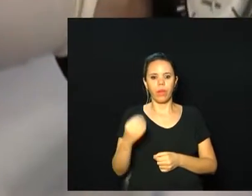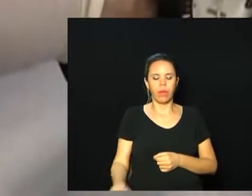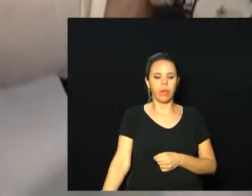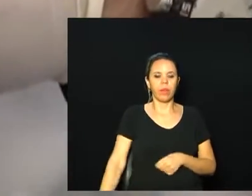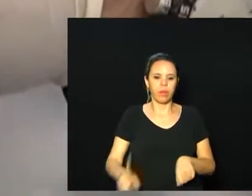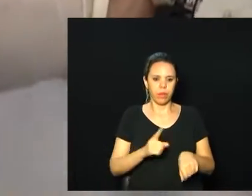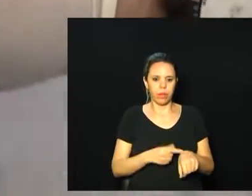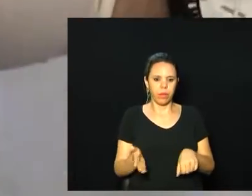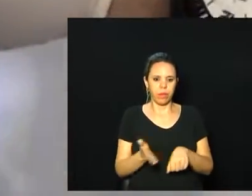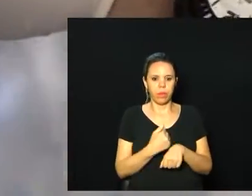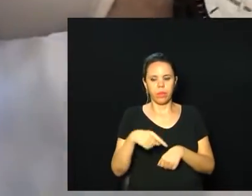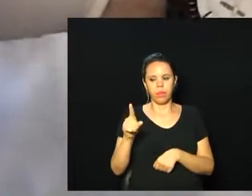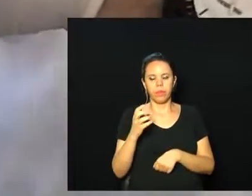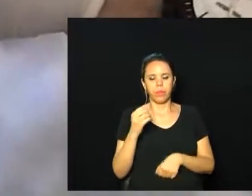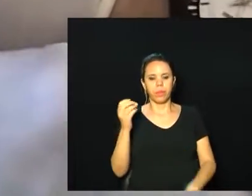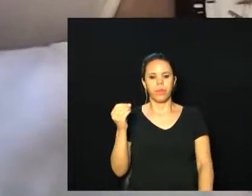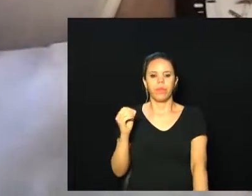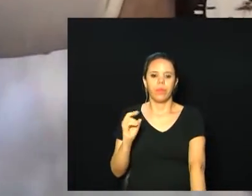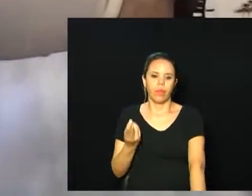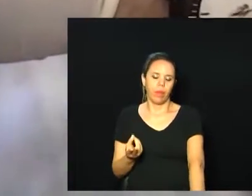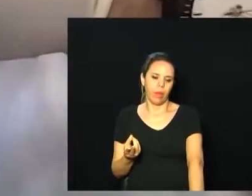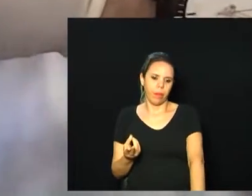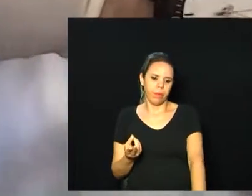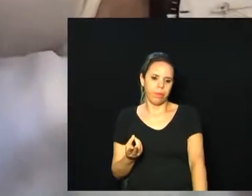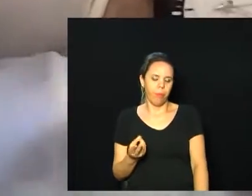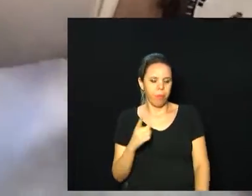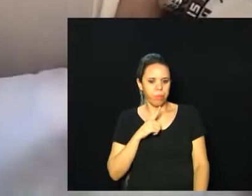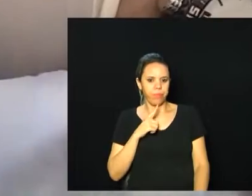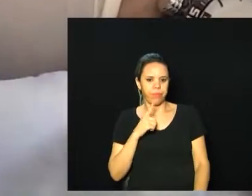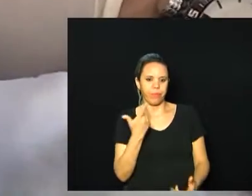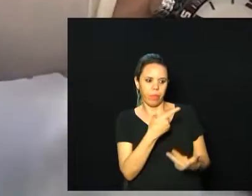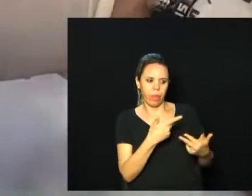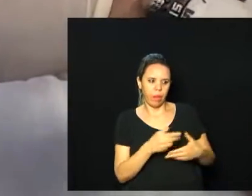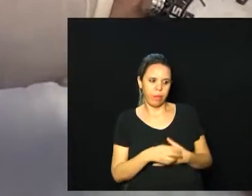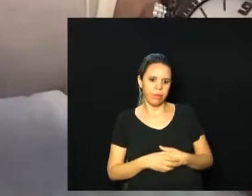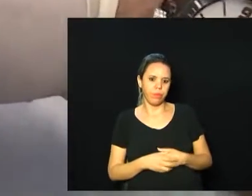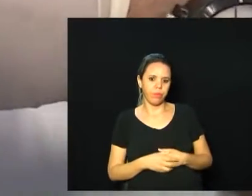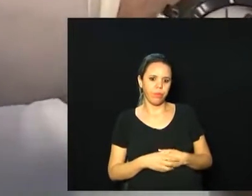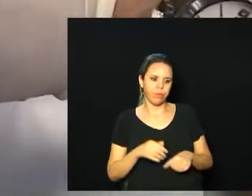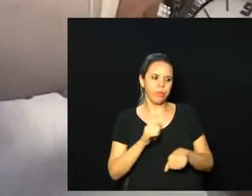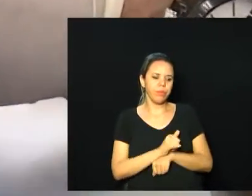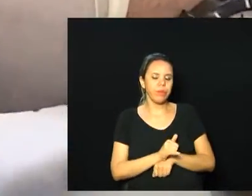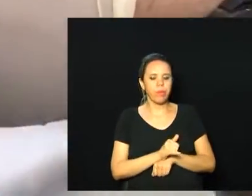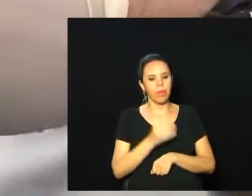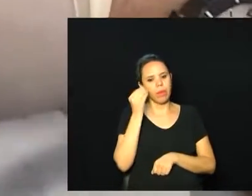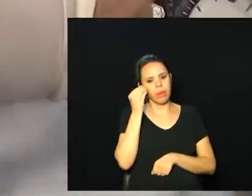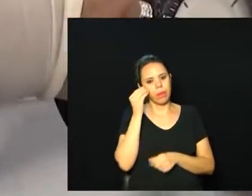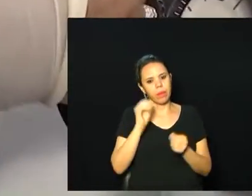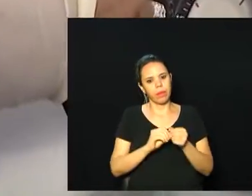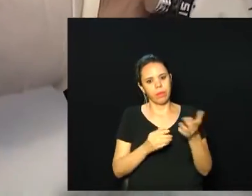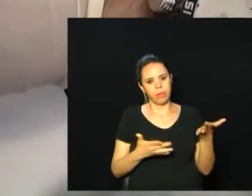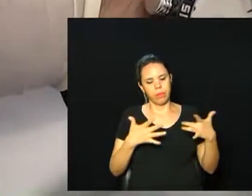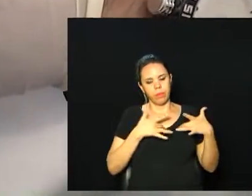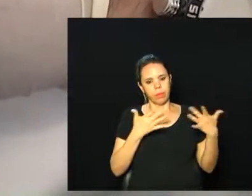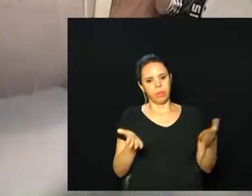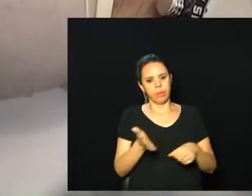um tempinho antes de viajar, ou se vai ter alguma outra atividade, se ausentar, tentar fazer essa